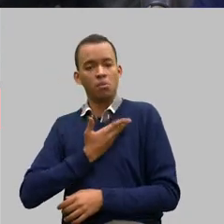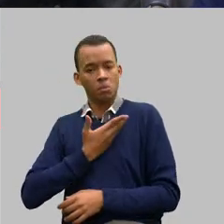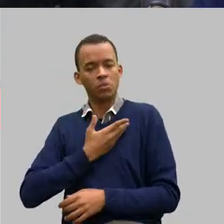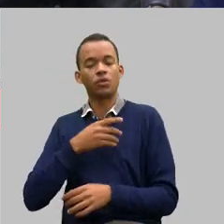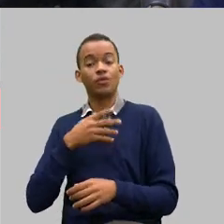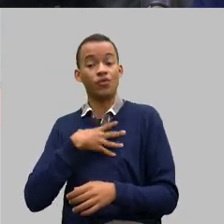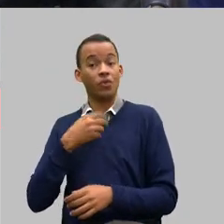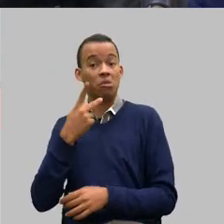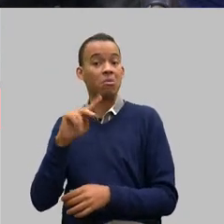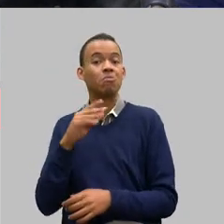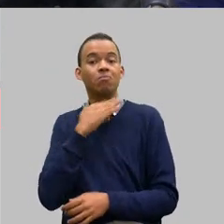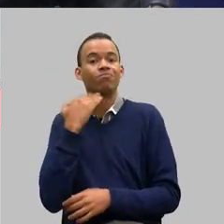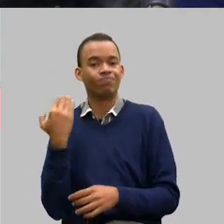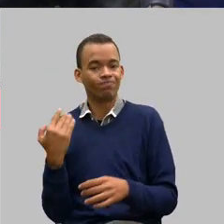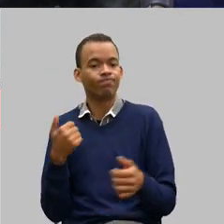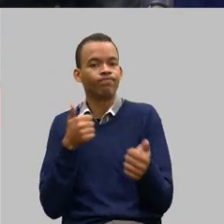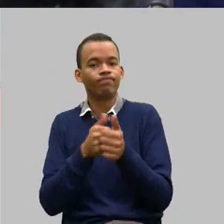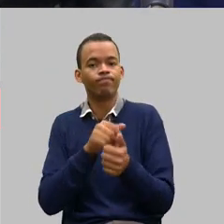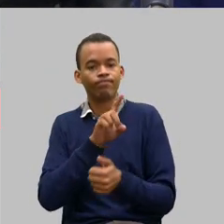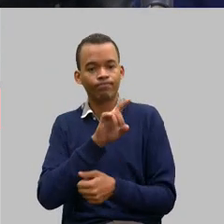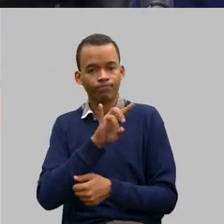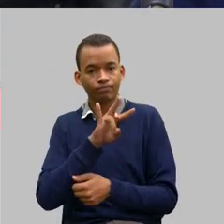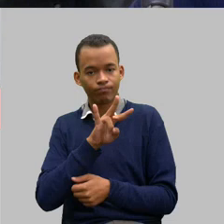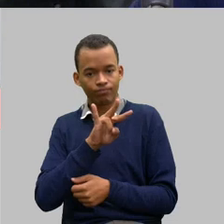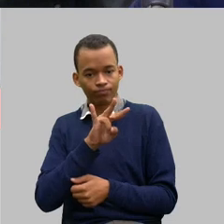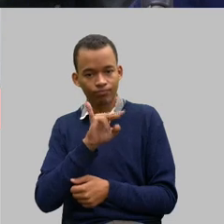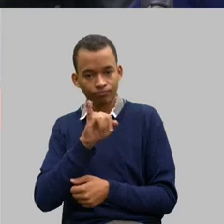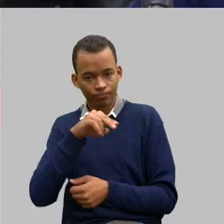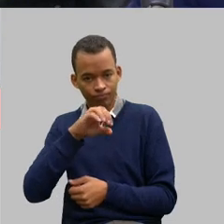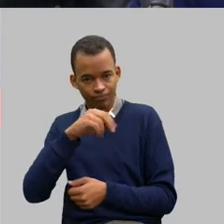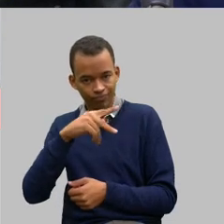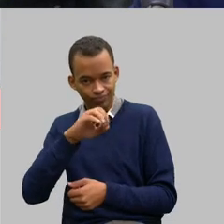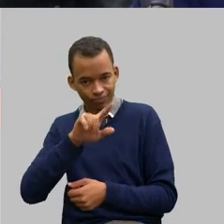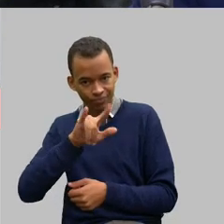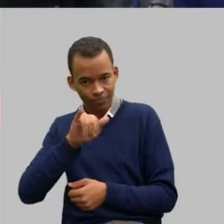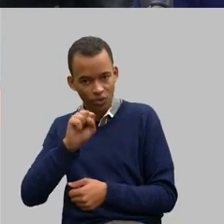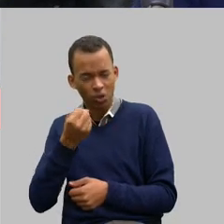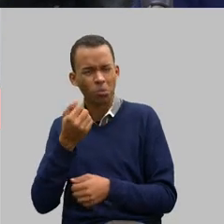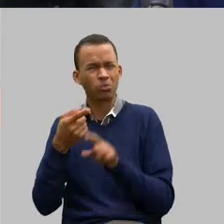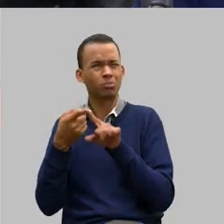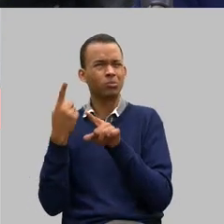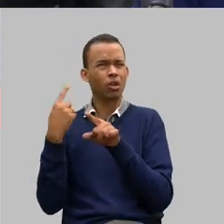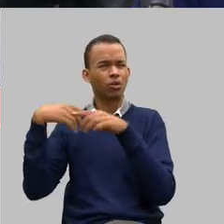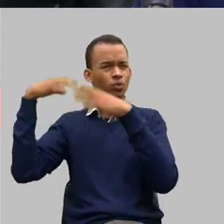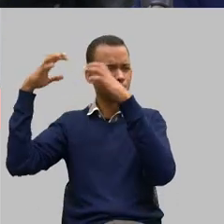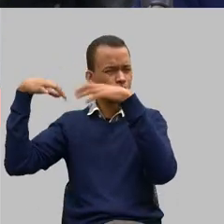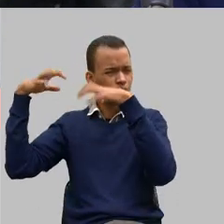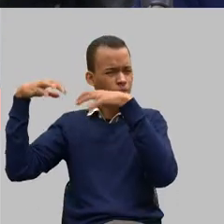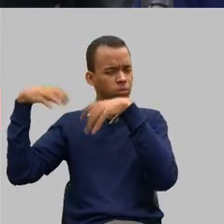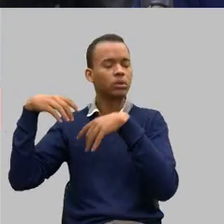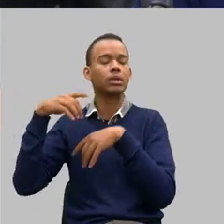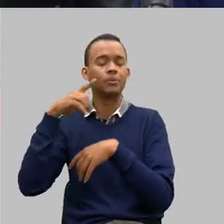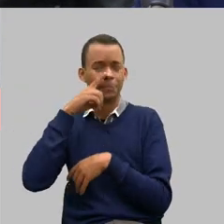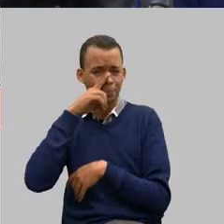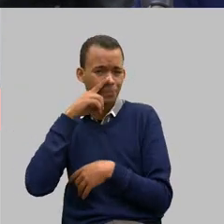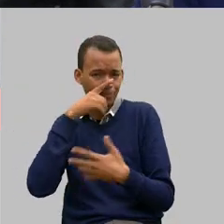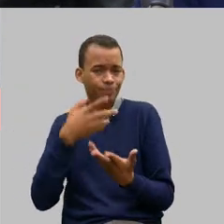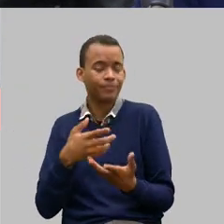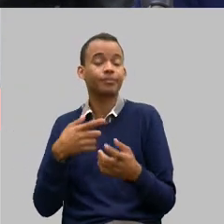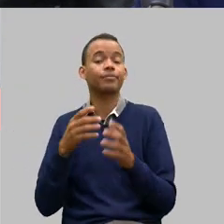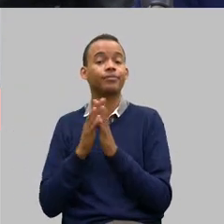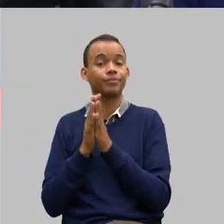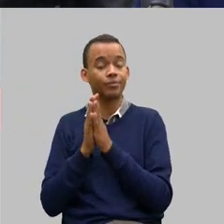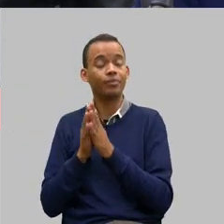Divinópolis foi nas penúltimas nas últimas chuvas que teve então secretário esta cobrança a esta empresa da MG